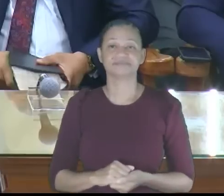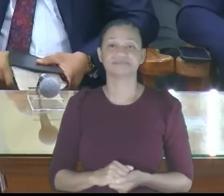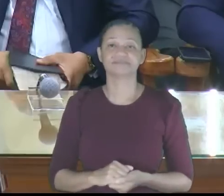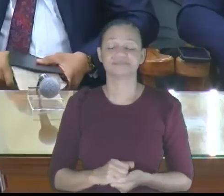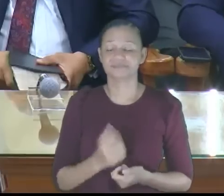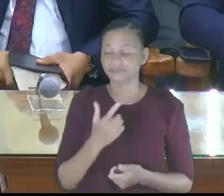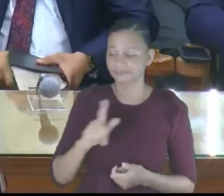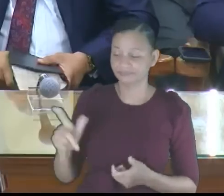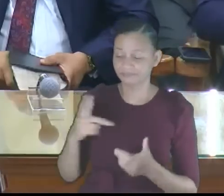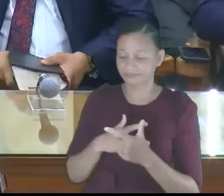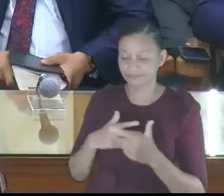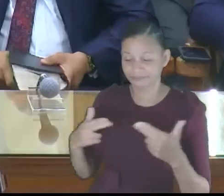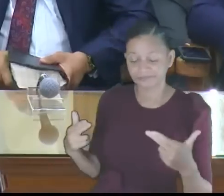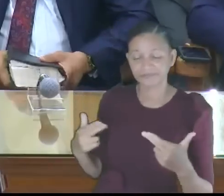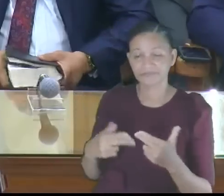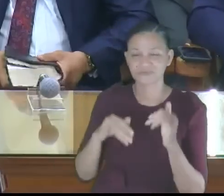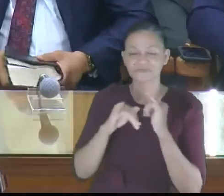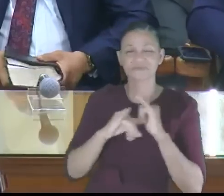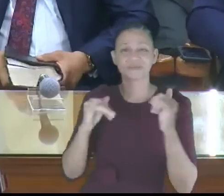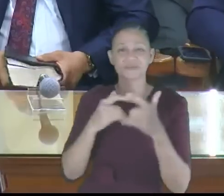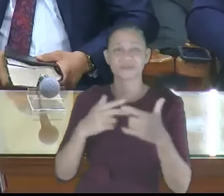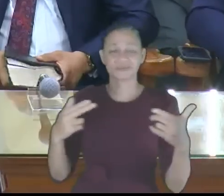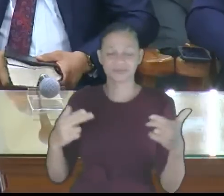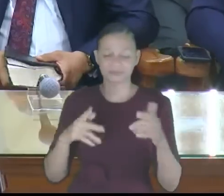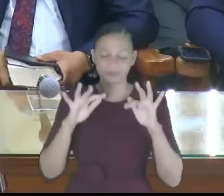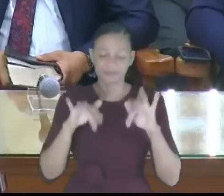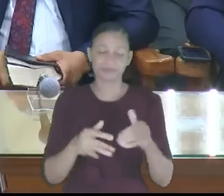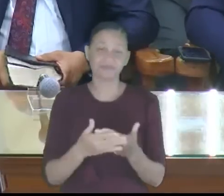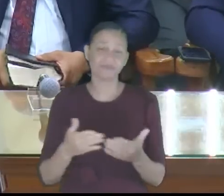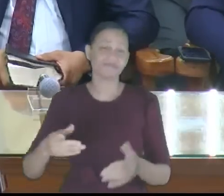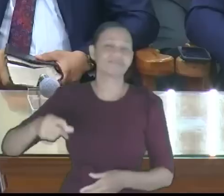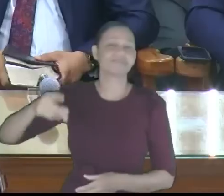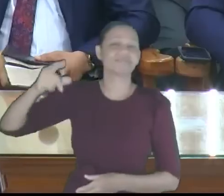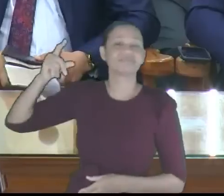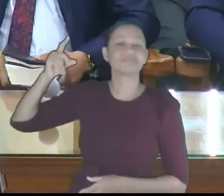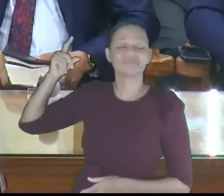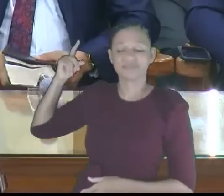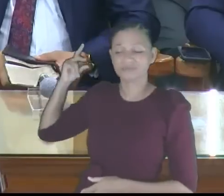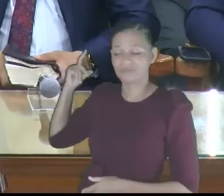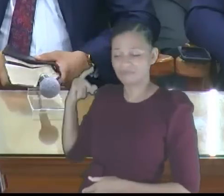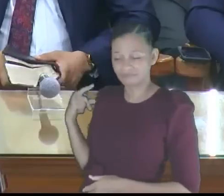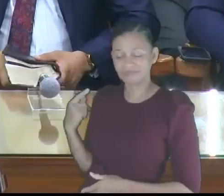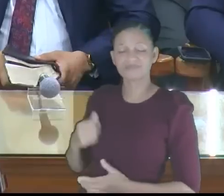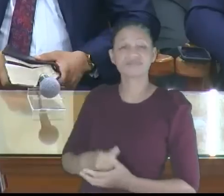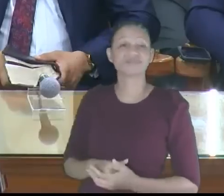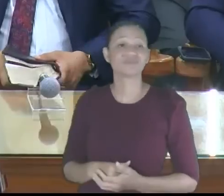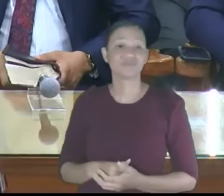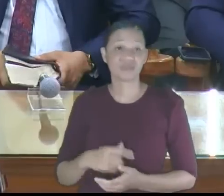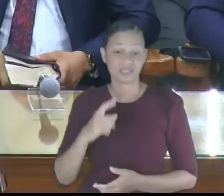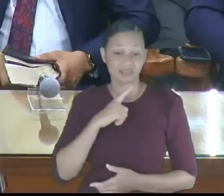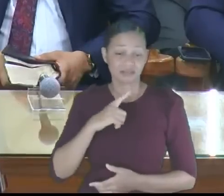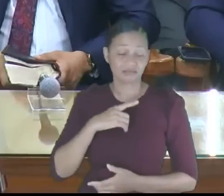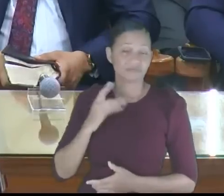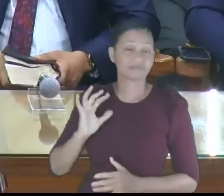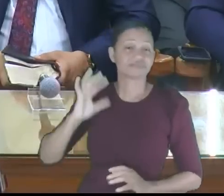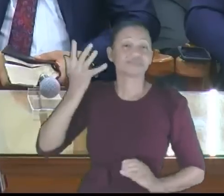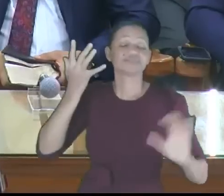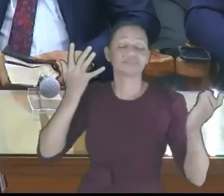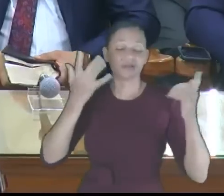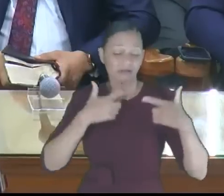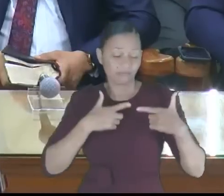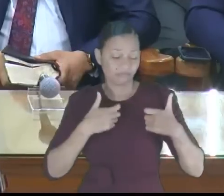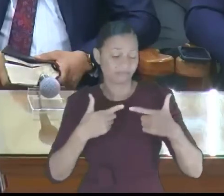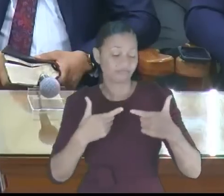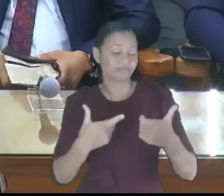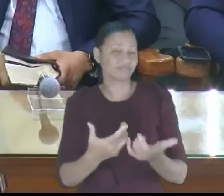Outra coisa, deixa eu dizer outra notícia para encerrar. No tempo antigo, olha, no tempo antigo, quando havia muitas guerras, eu vou encerrar